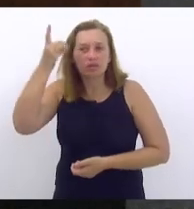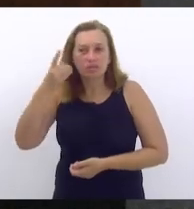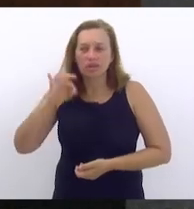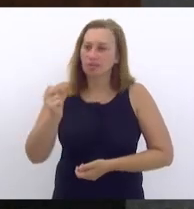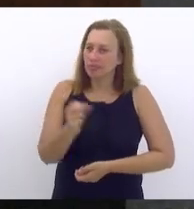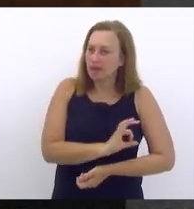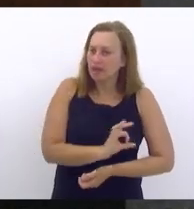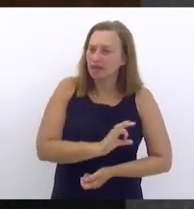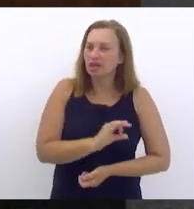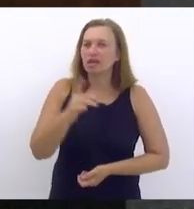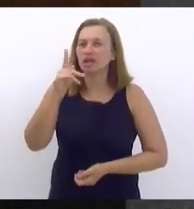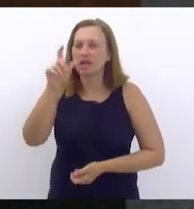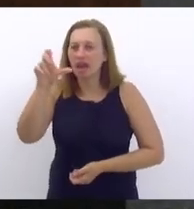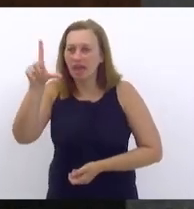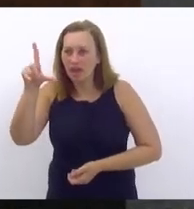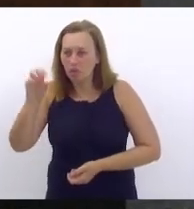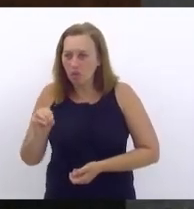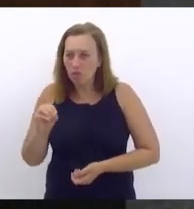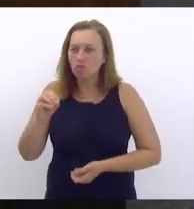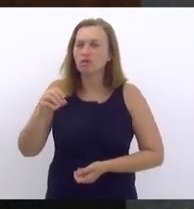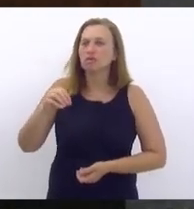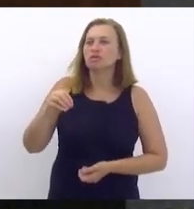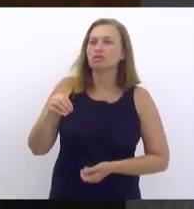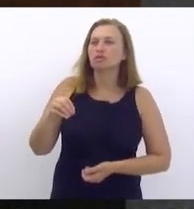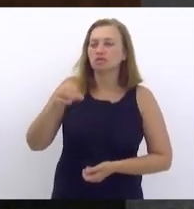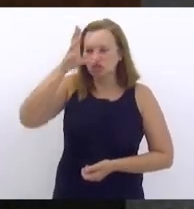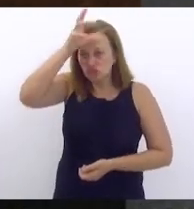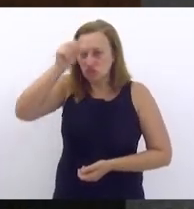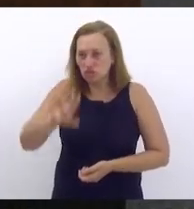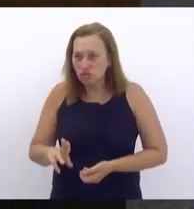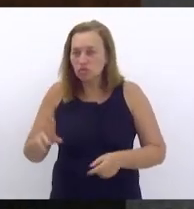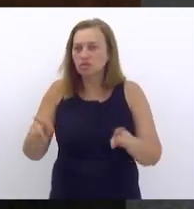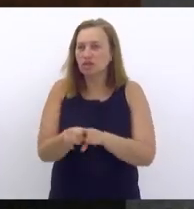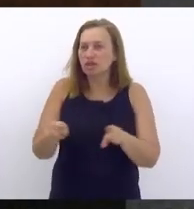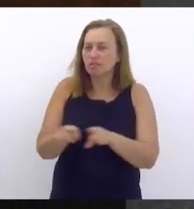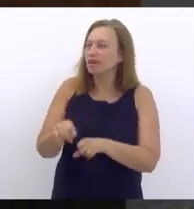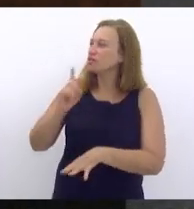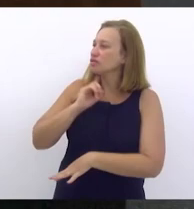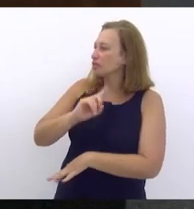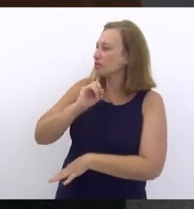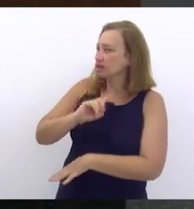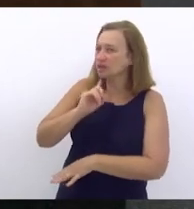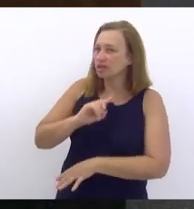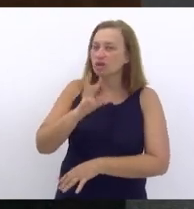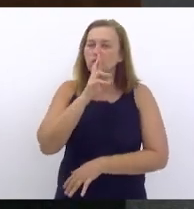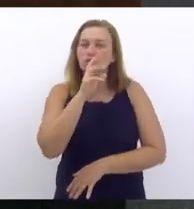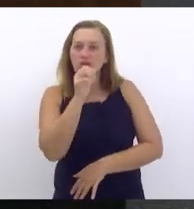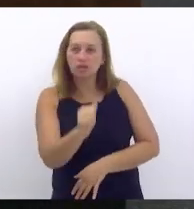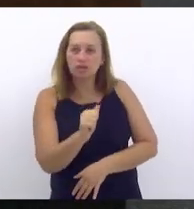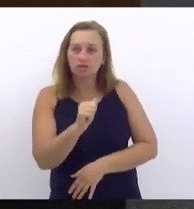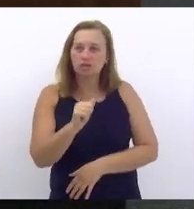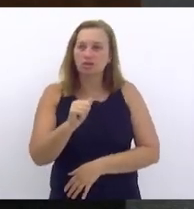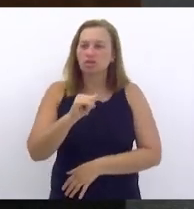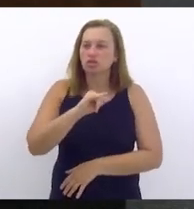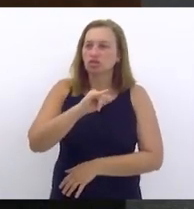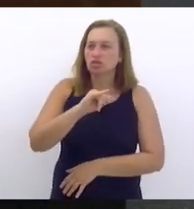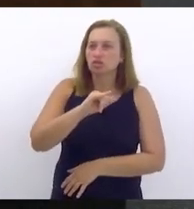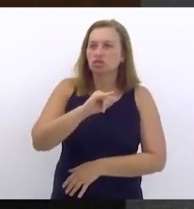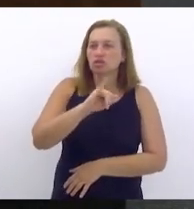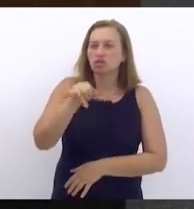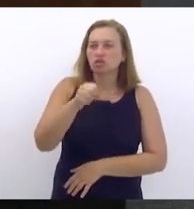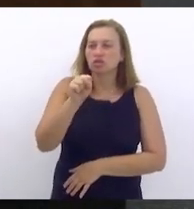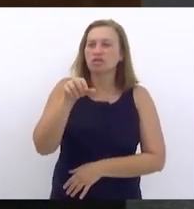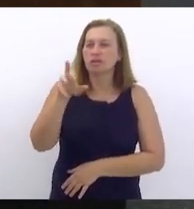Poubel, deputada Alan Lopes, Tia Ju, até mesmo os flamenguistas, Rodrigo Amorim e Josemar, entraram, porque